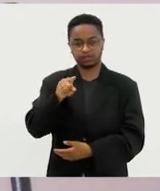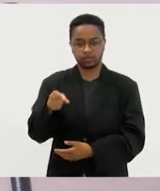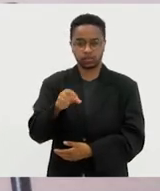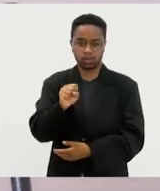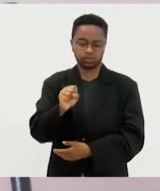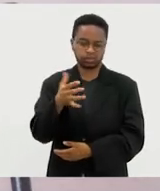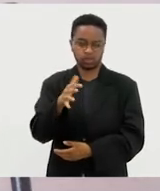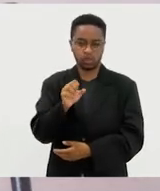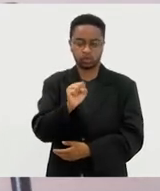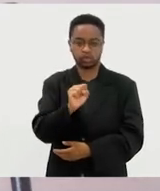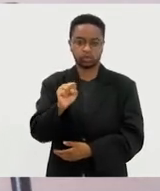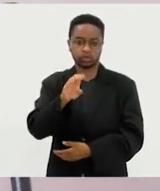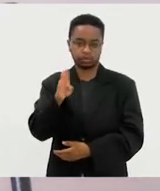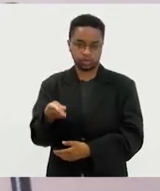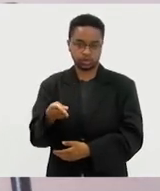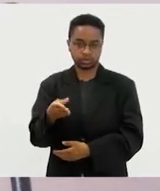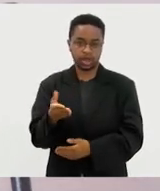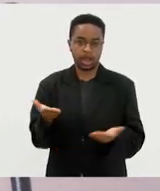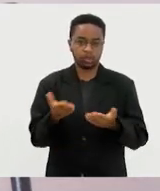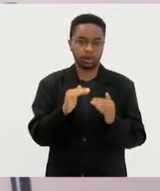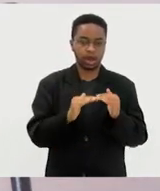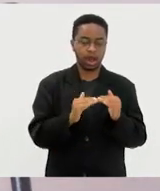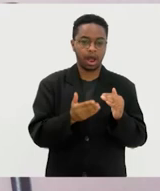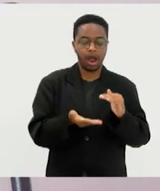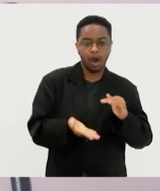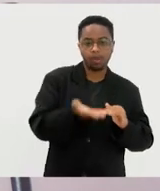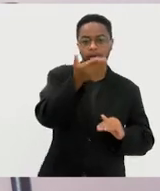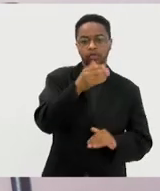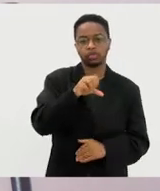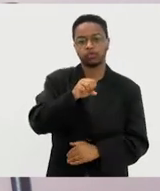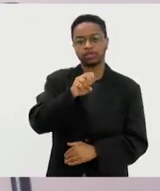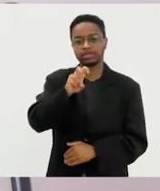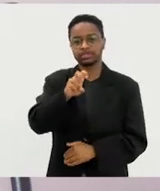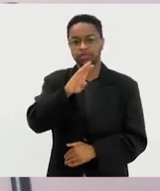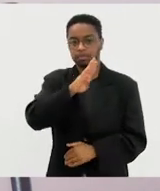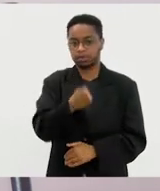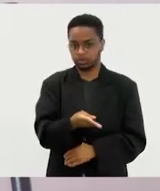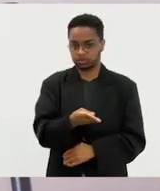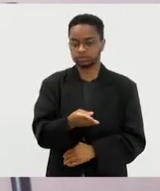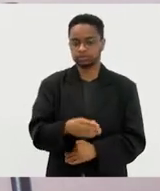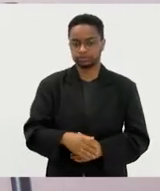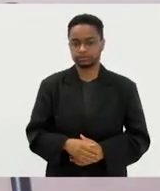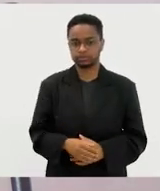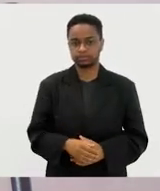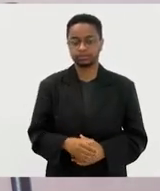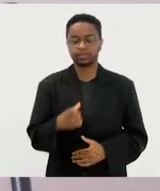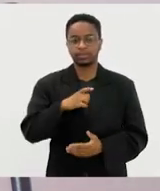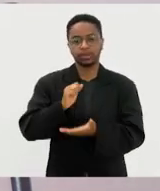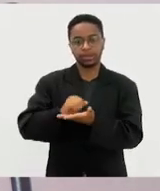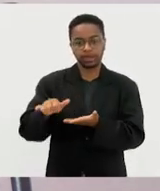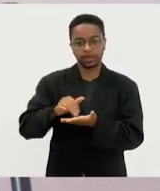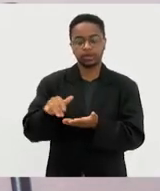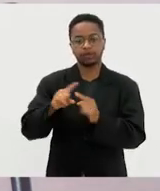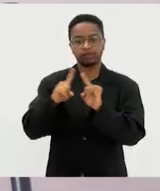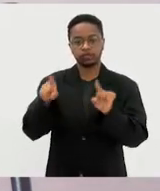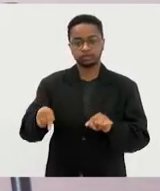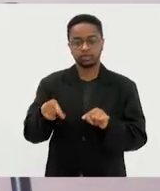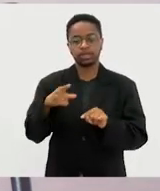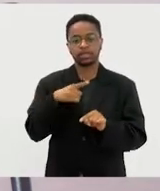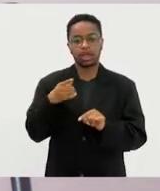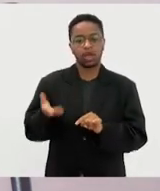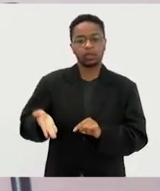88 bilhões em 2022 para 95 bilhões. Aqui nós temos despesa com pessoal com crescimento de 4,6